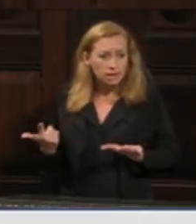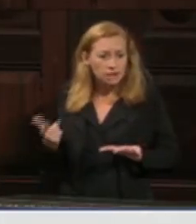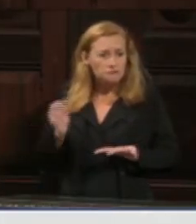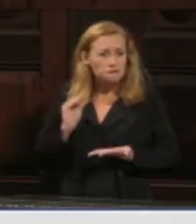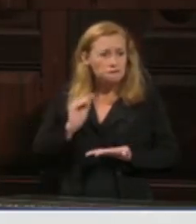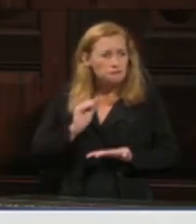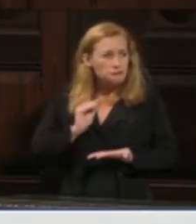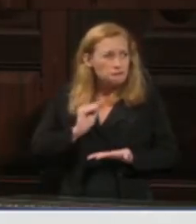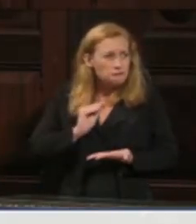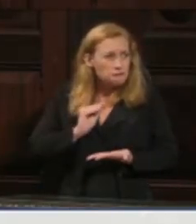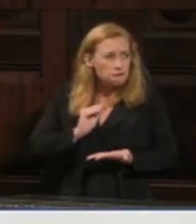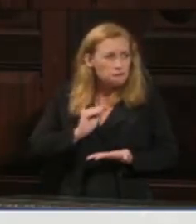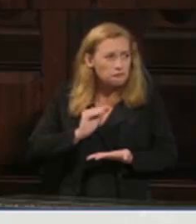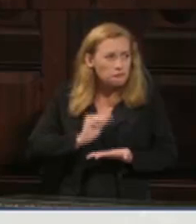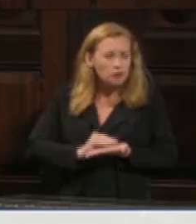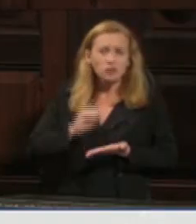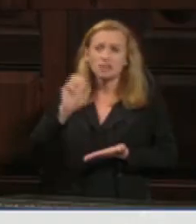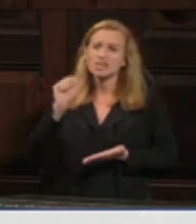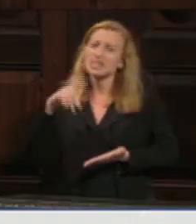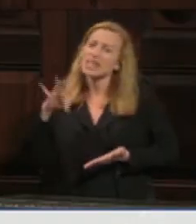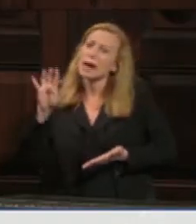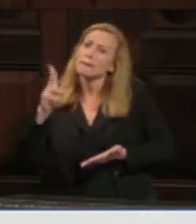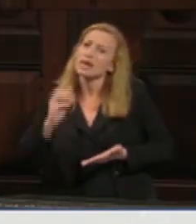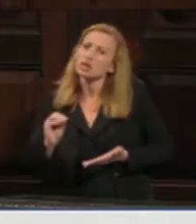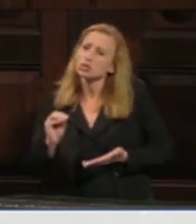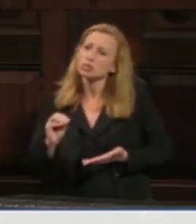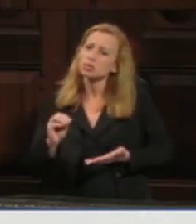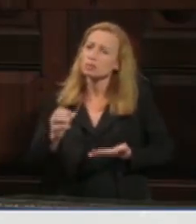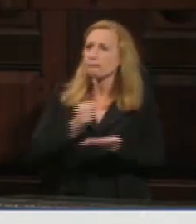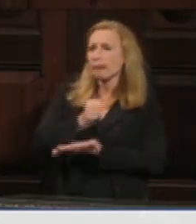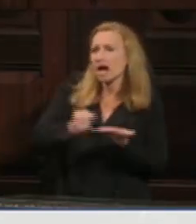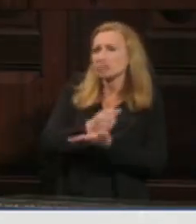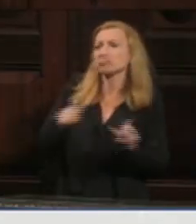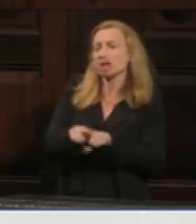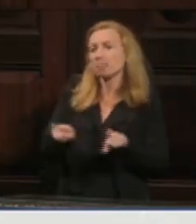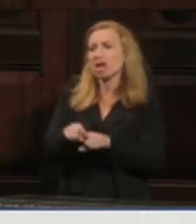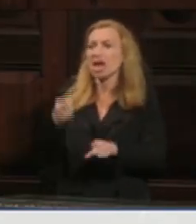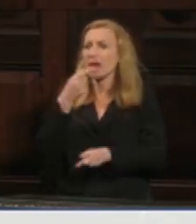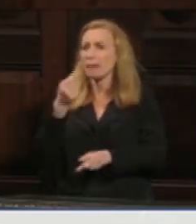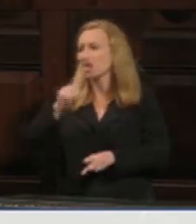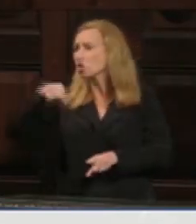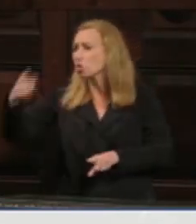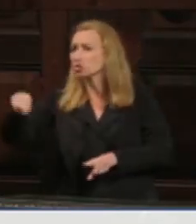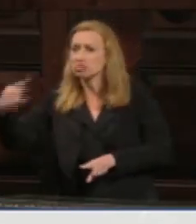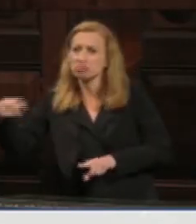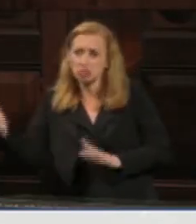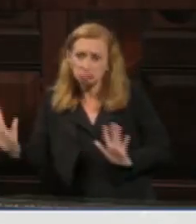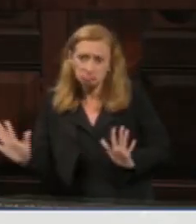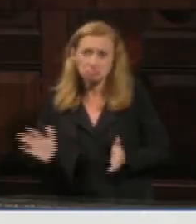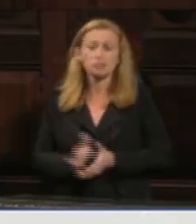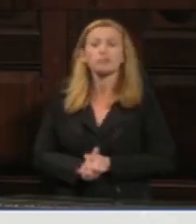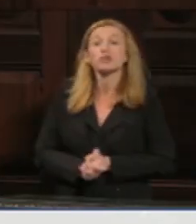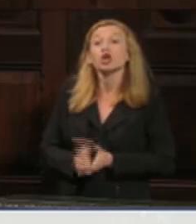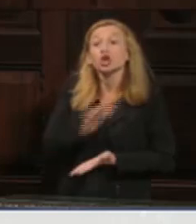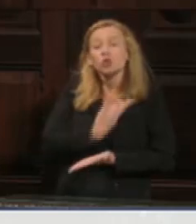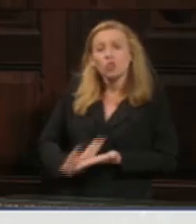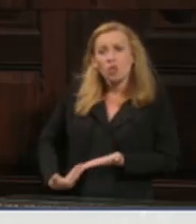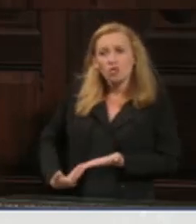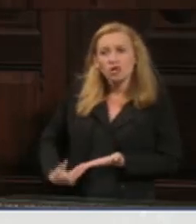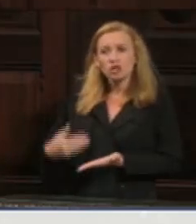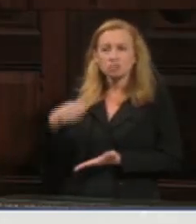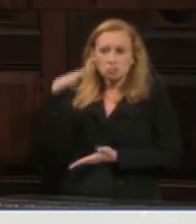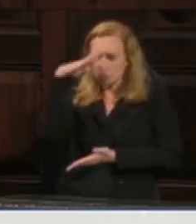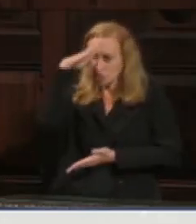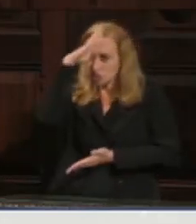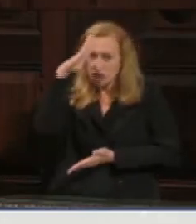falta de saneamento básico, falta de remédios e por aí vai. E o governo Bolsonaro, num